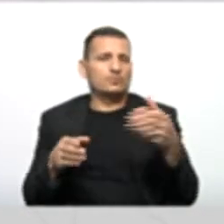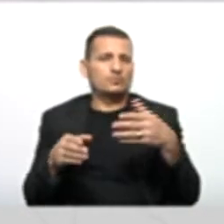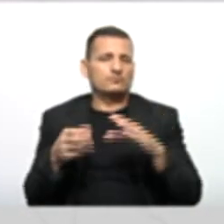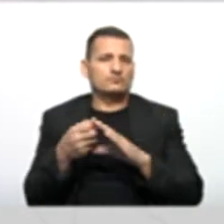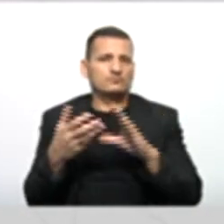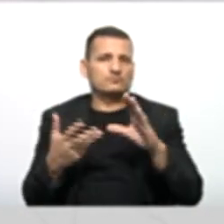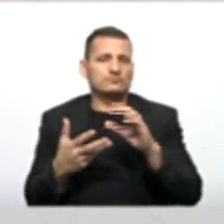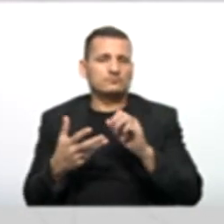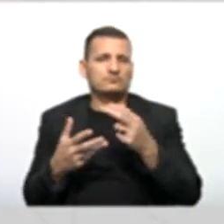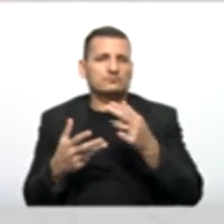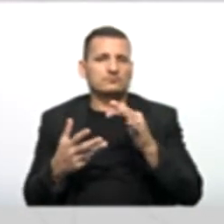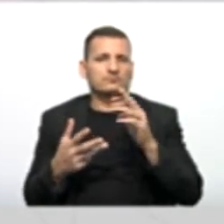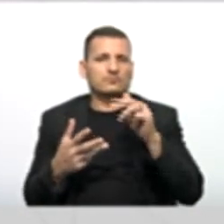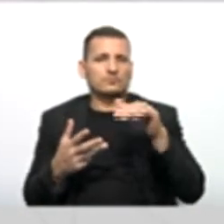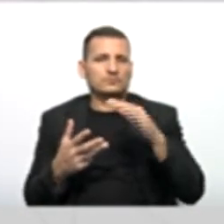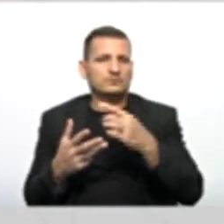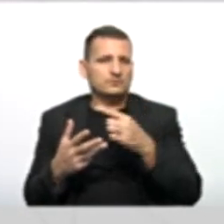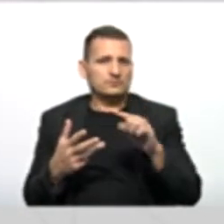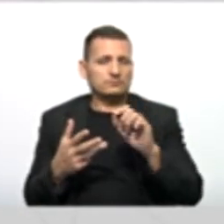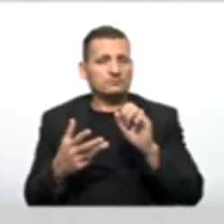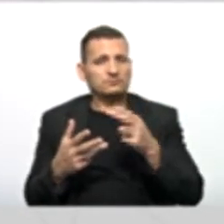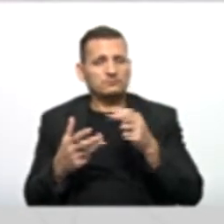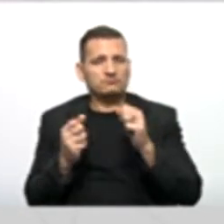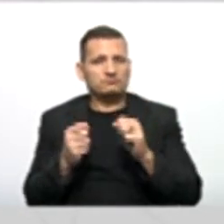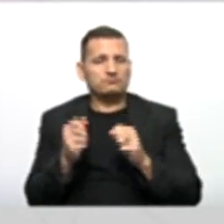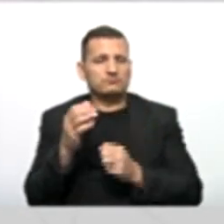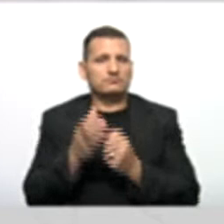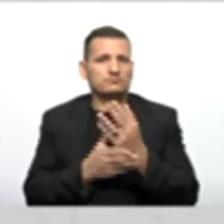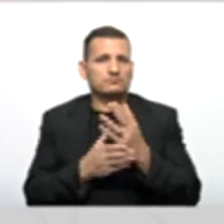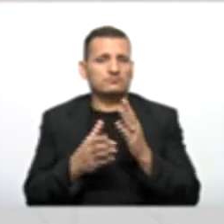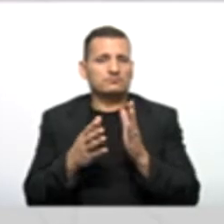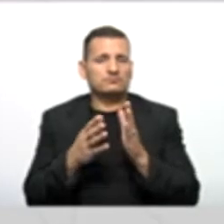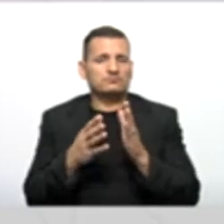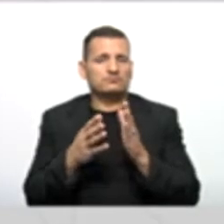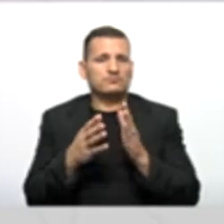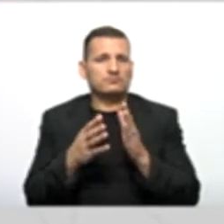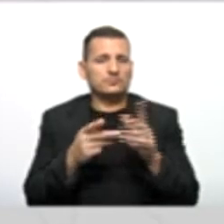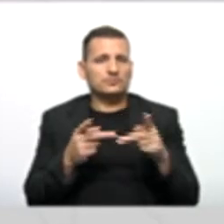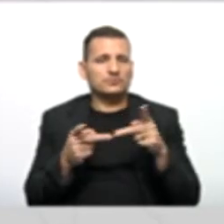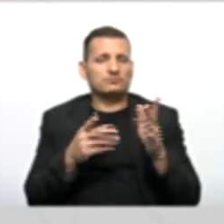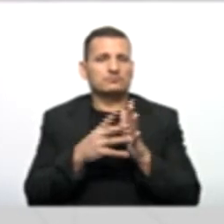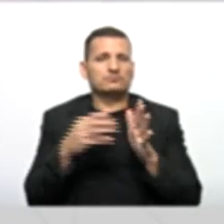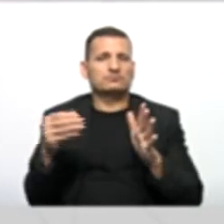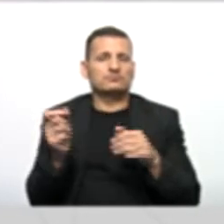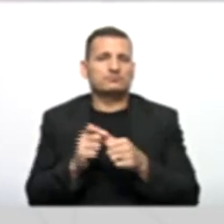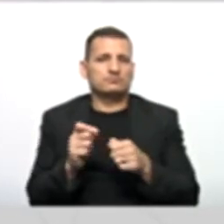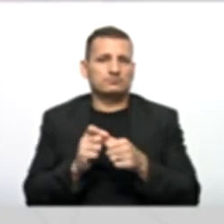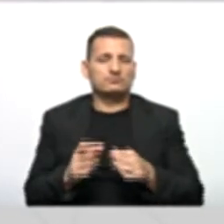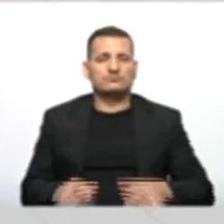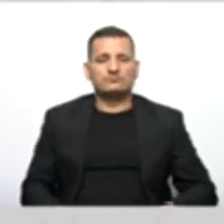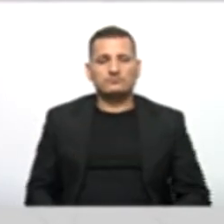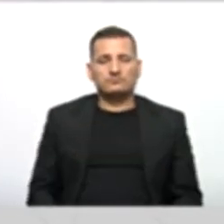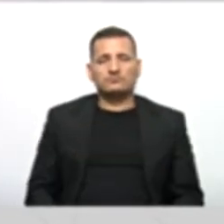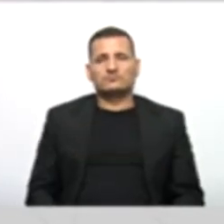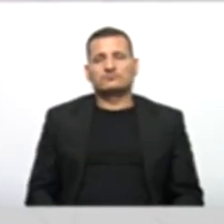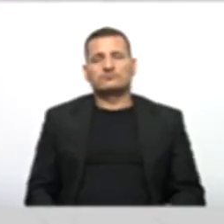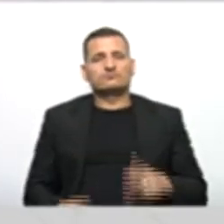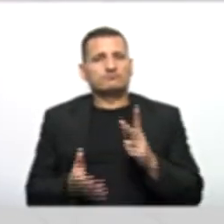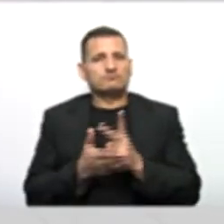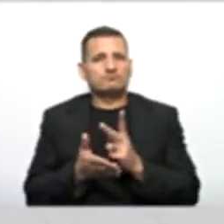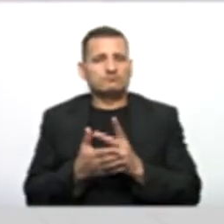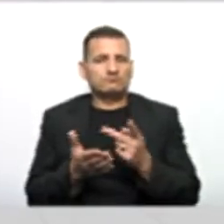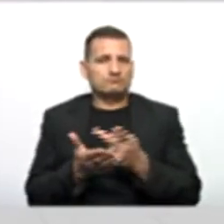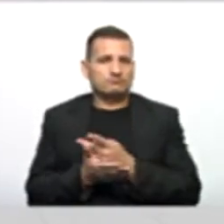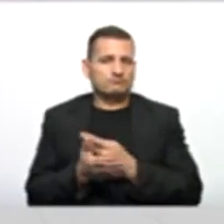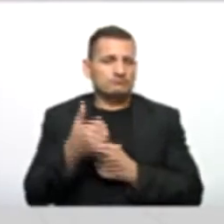ou pode-se criar um projeto para desenvolver um novo modelo. Sempre, professor Saulo, isso acontece com o